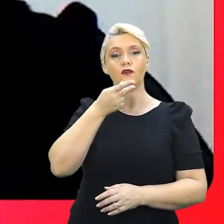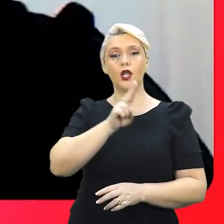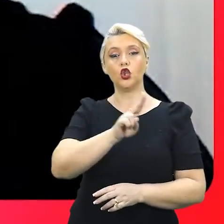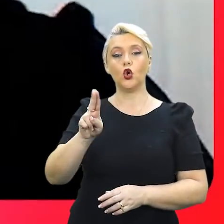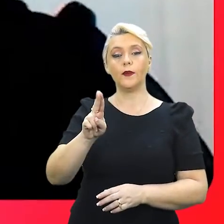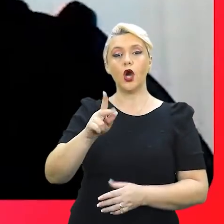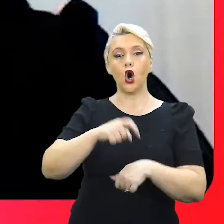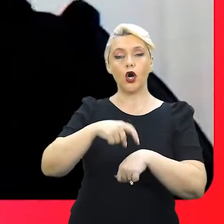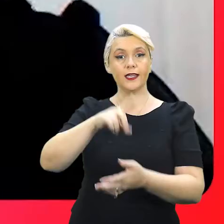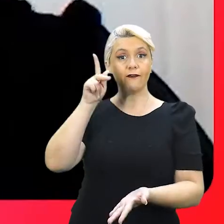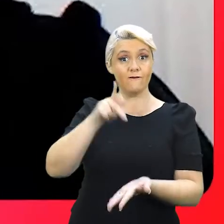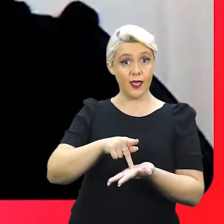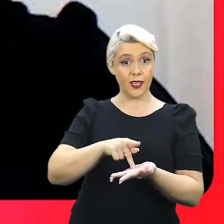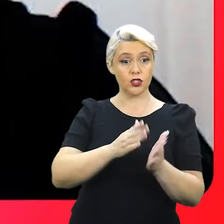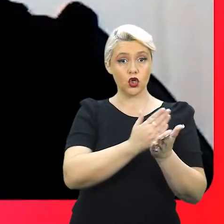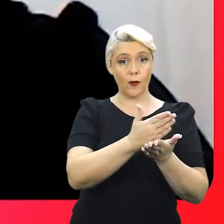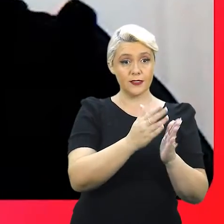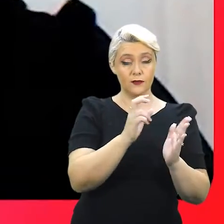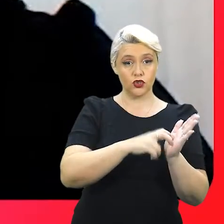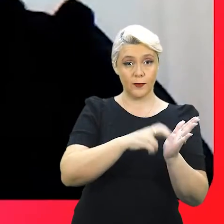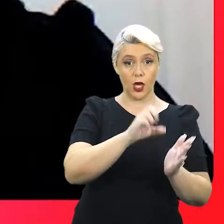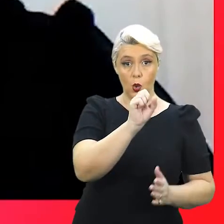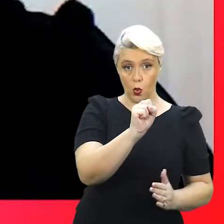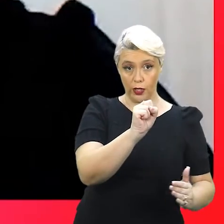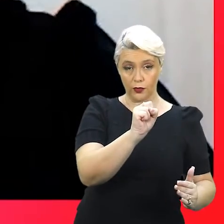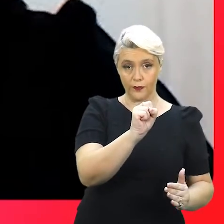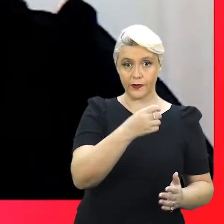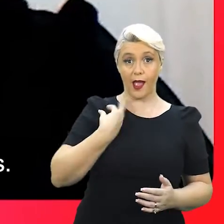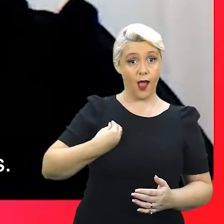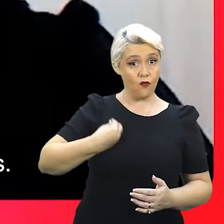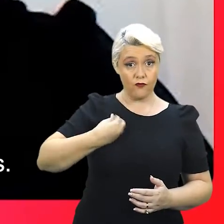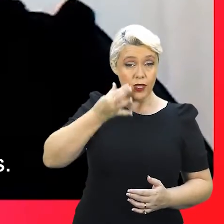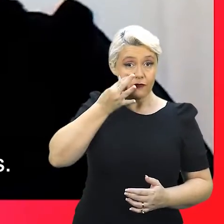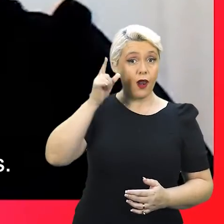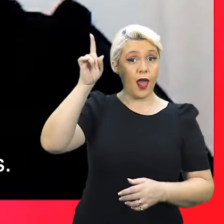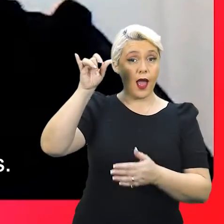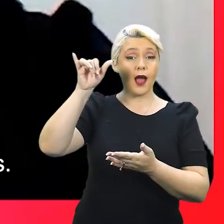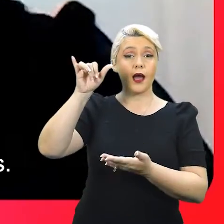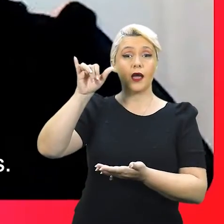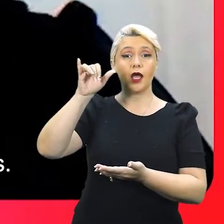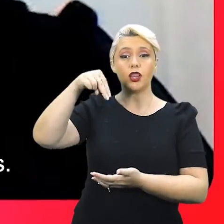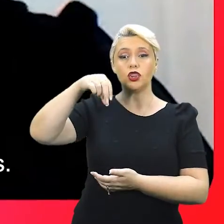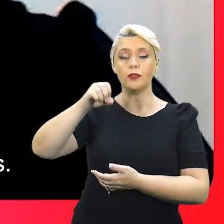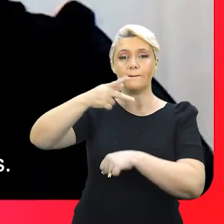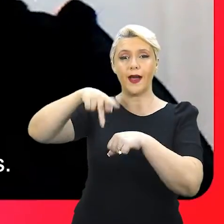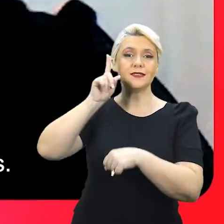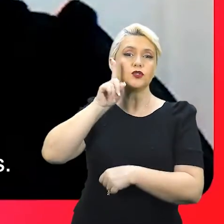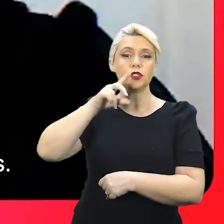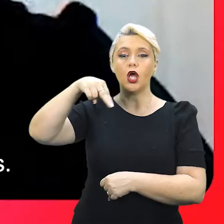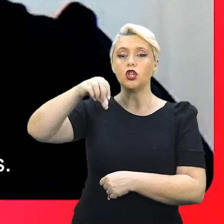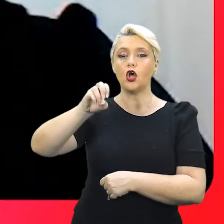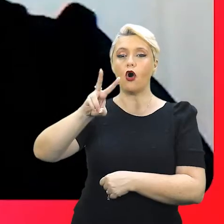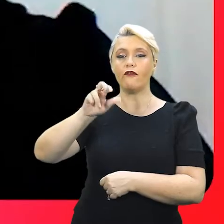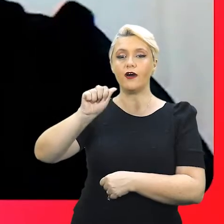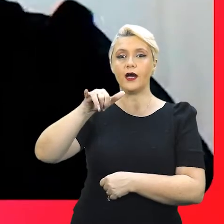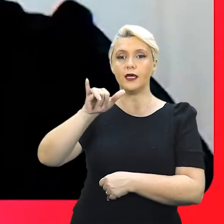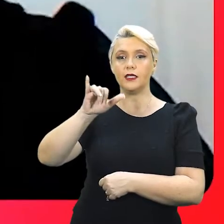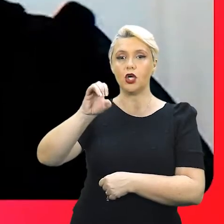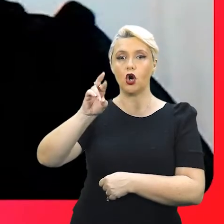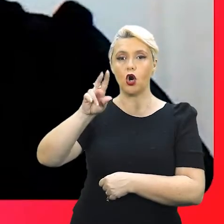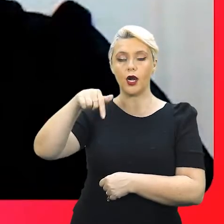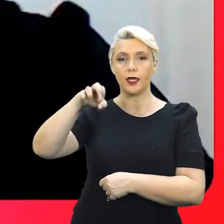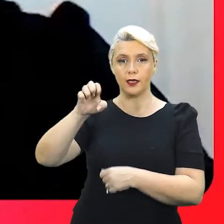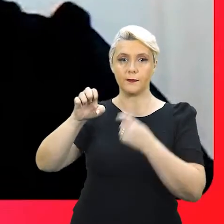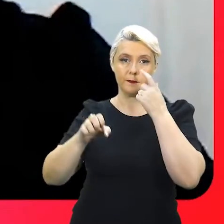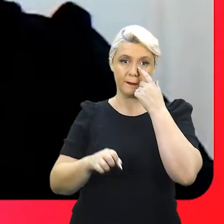Hora da Verdade, que abria às 8 horas da manhã, ao vivo de Nova York, com Lucas Mendes. Olha aí,